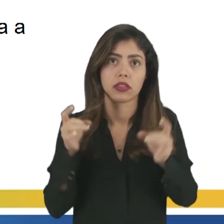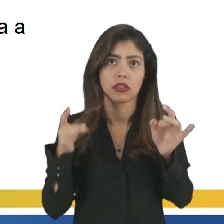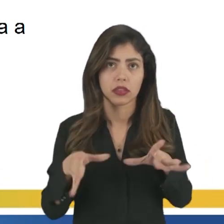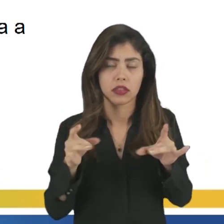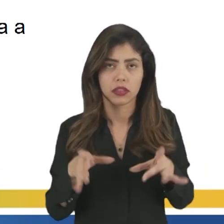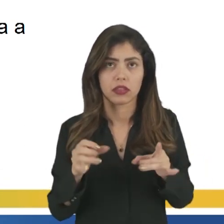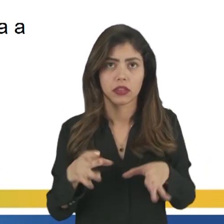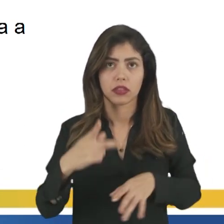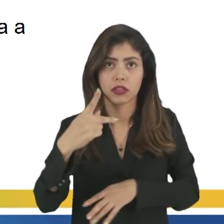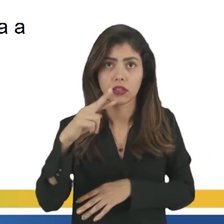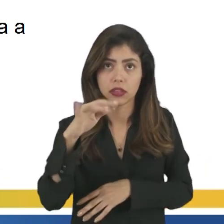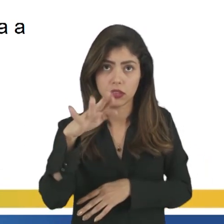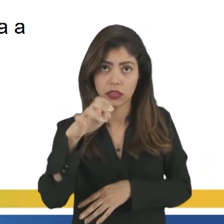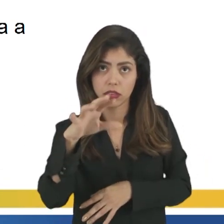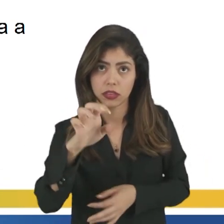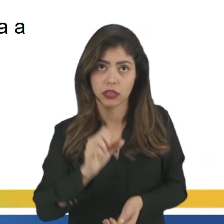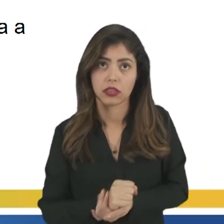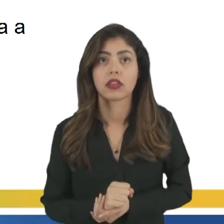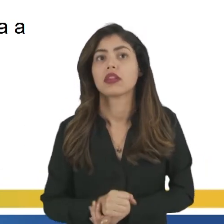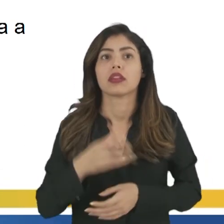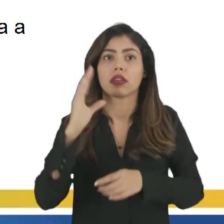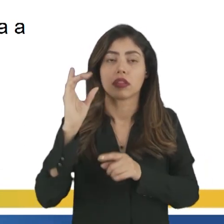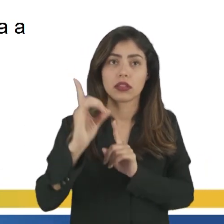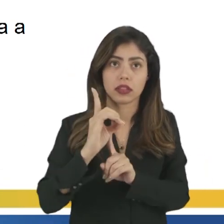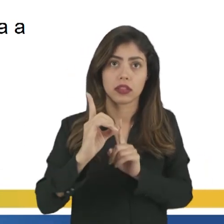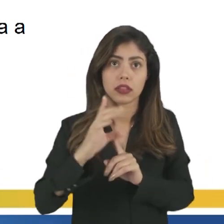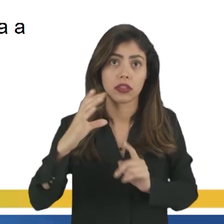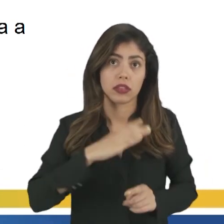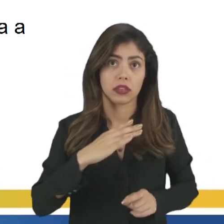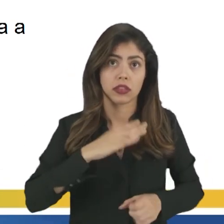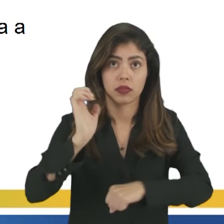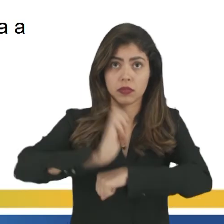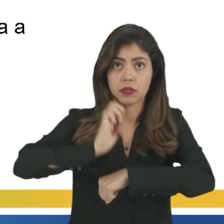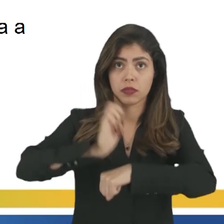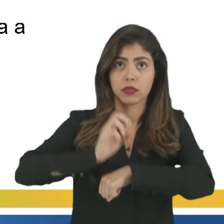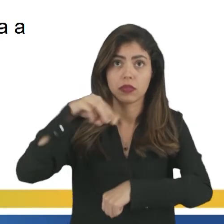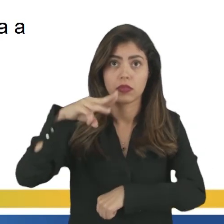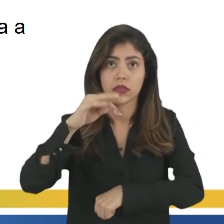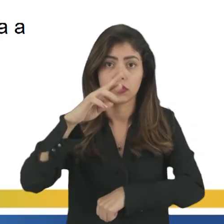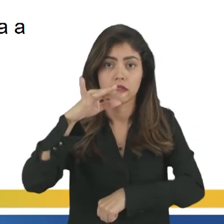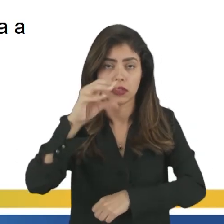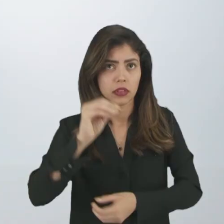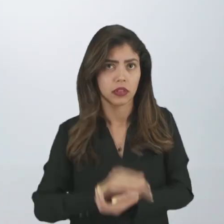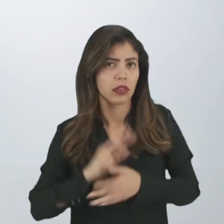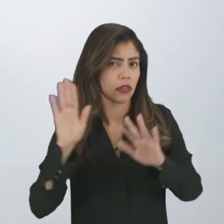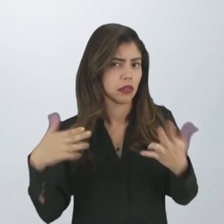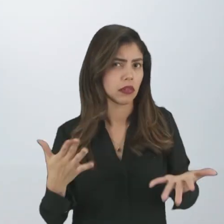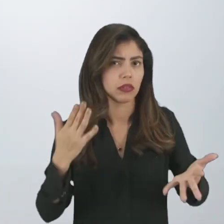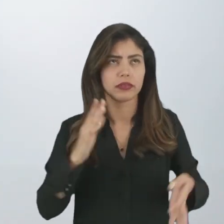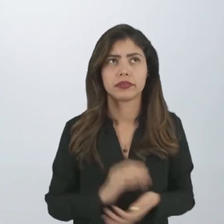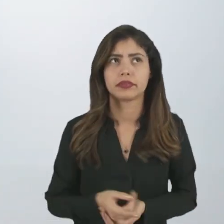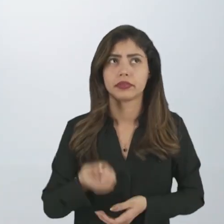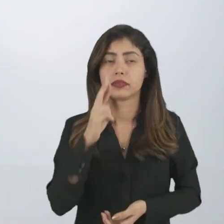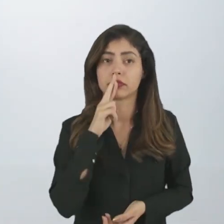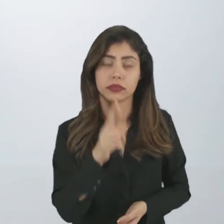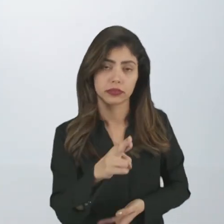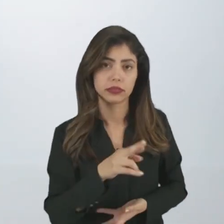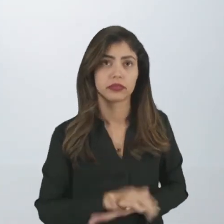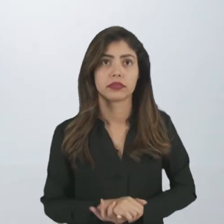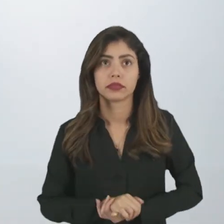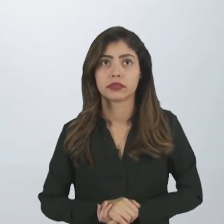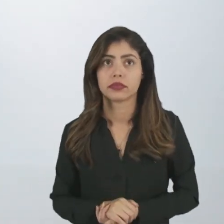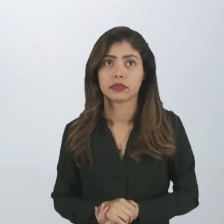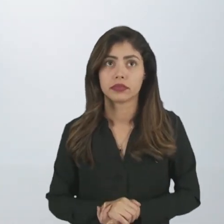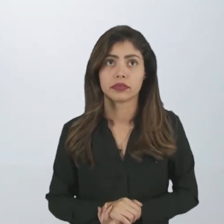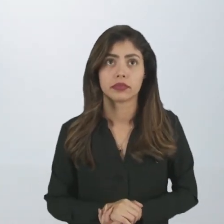agricultura. C, o comércio e o politeísmo. D, as cidades-estados e o monoteísmo. Então, vamos para as